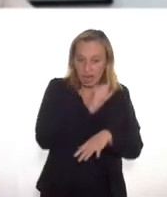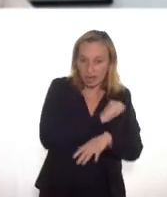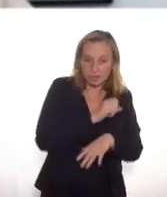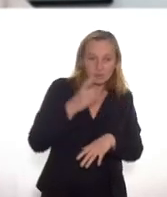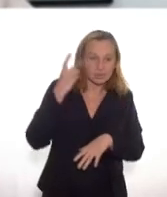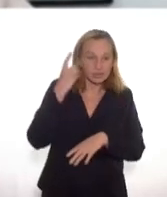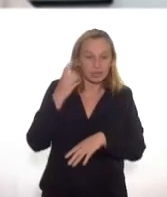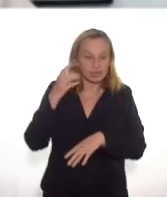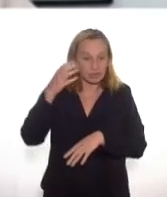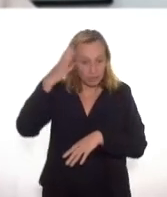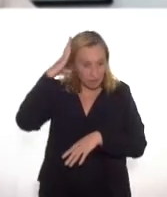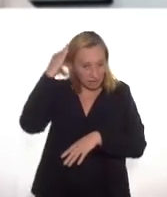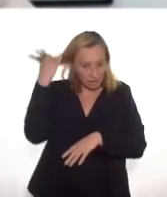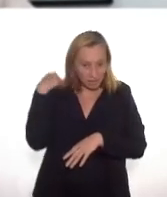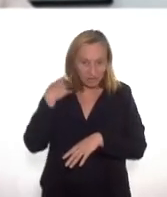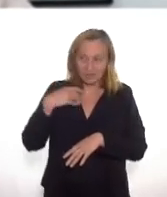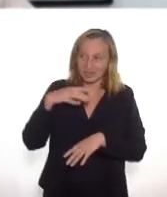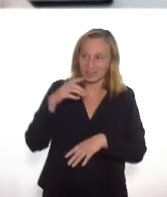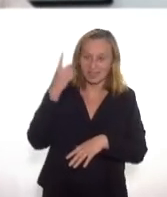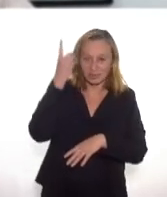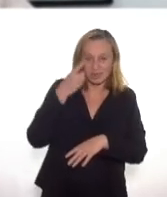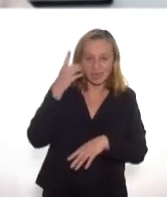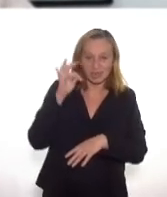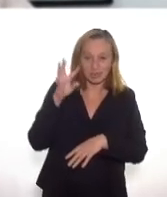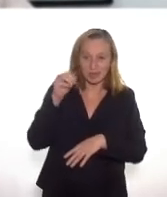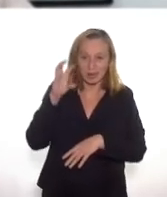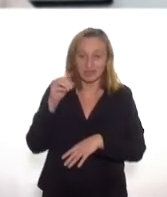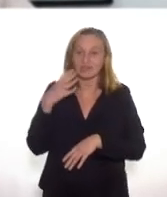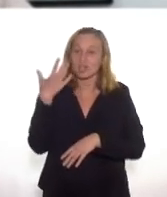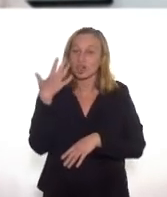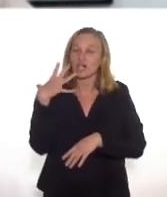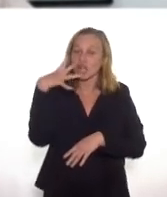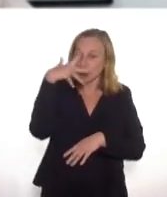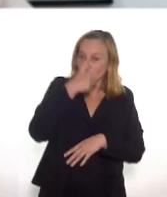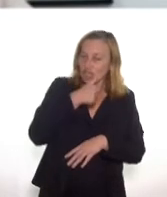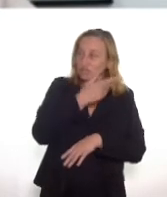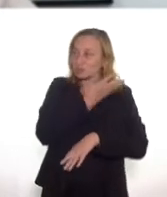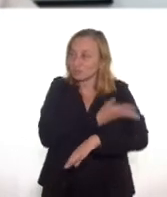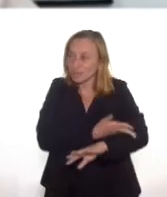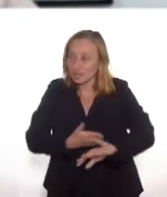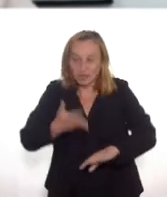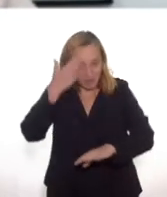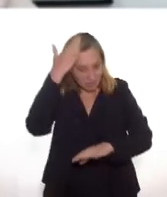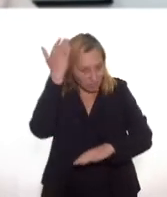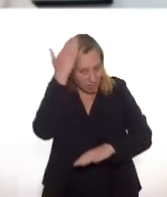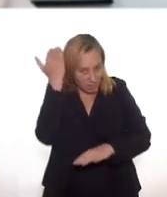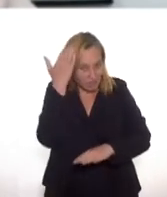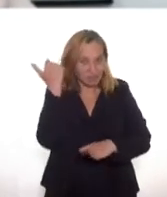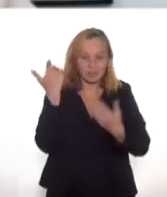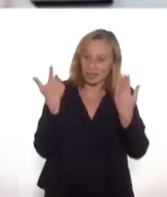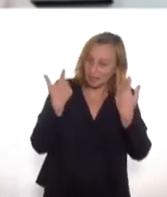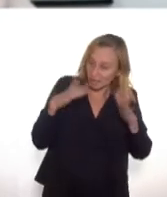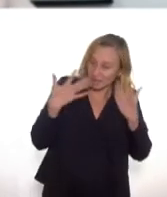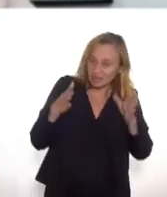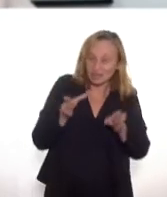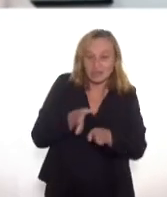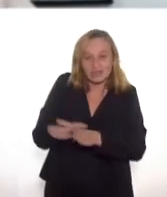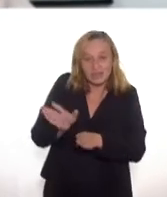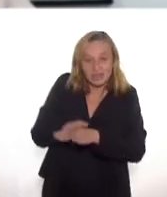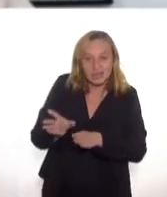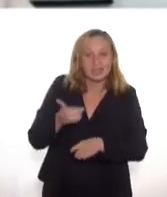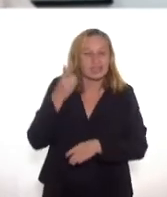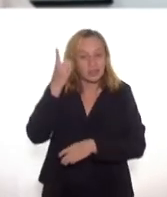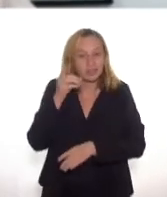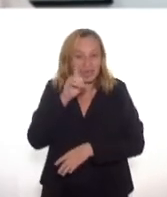deputado Bebeto. Parabéns, cabelos brancos, bonitos, assumiu o cabelo branco. E queria deixar o conselho aqui para o deputado Marcelo